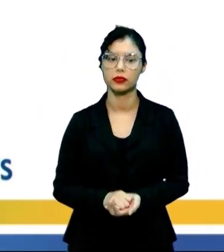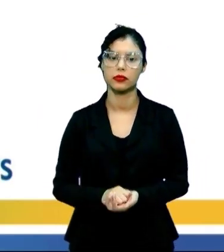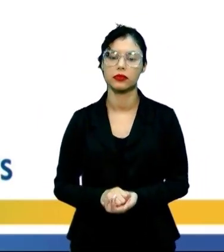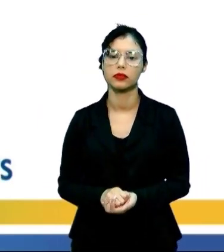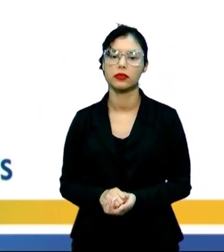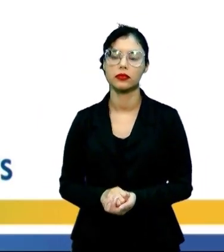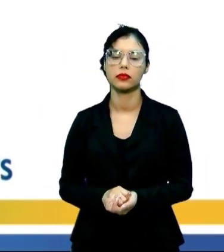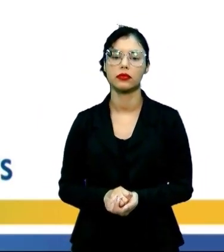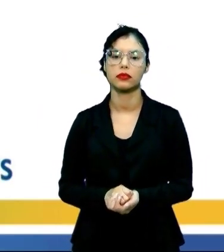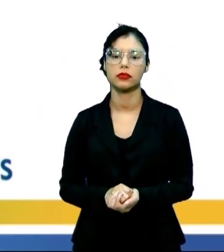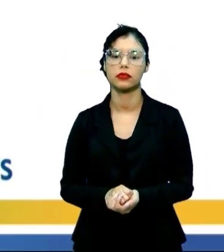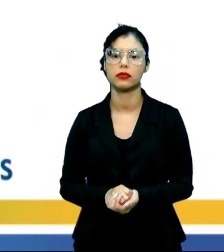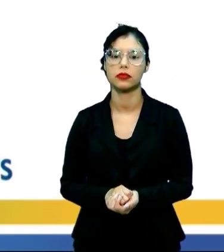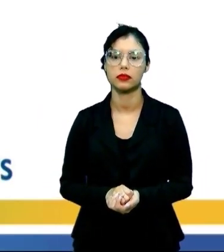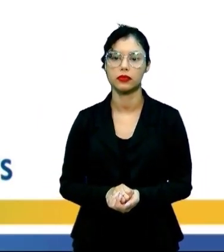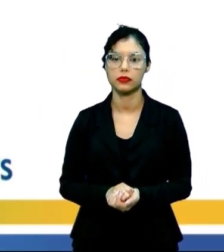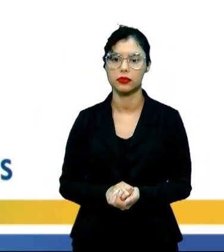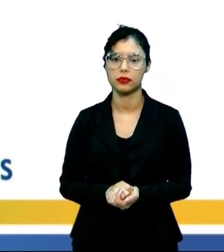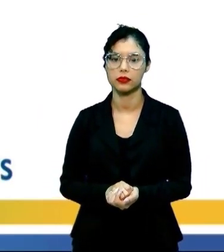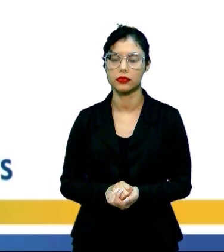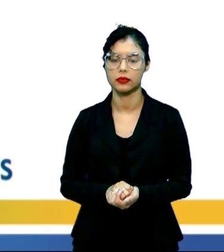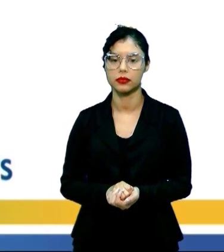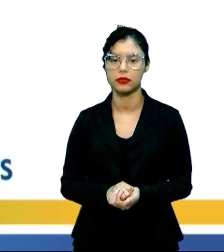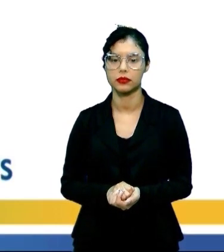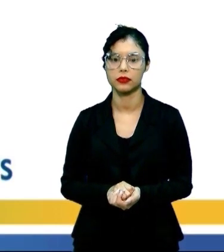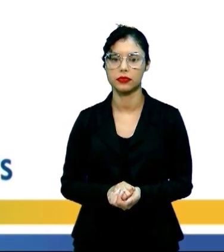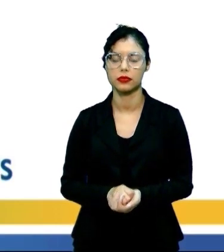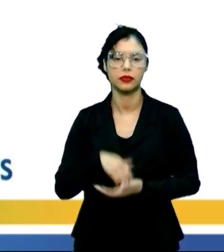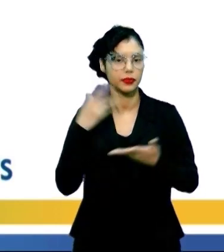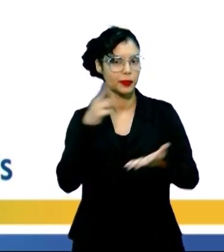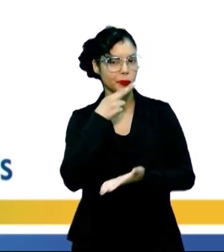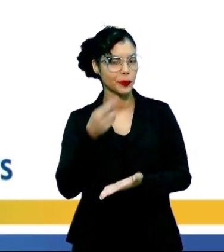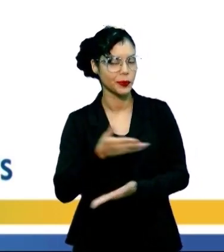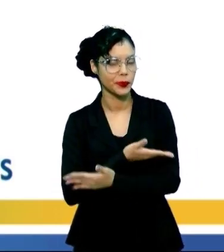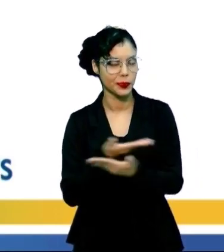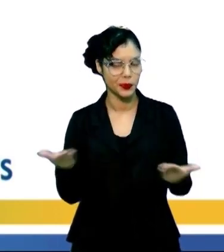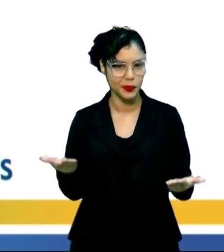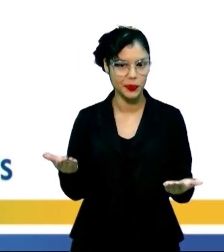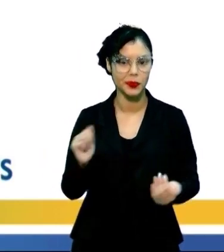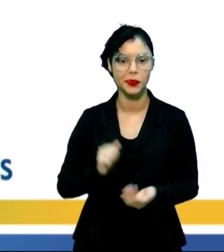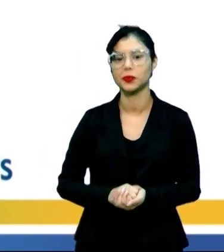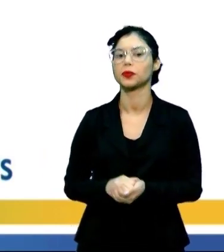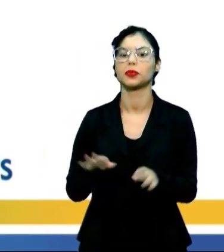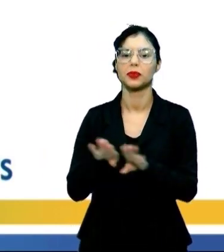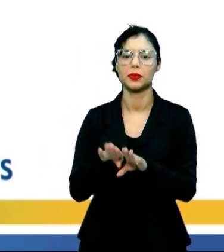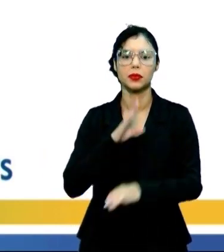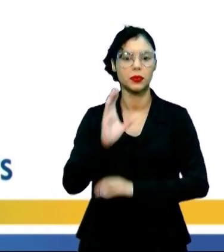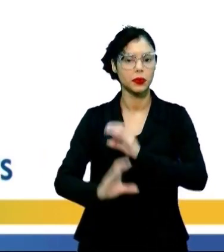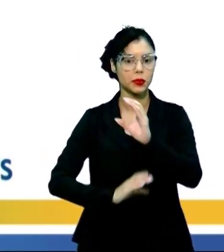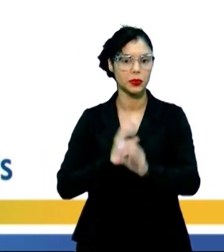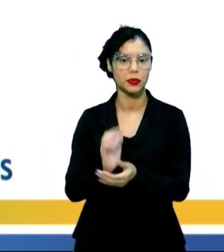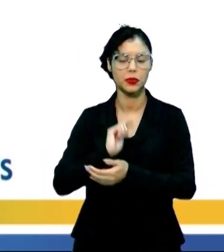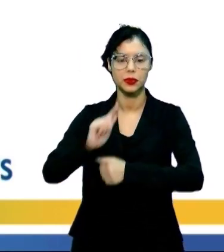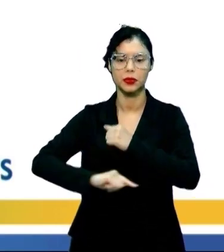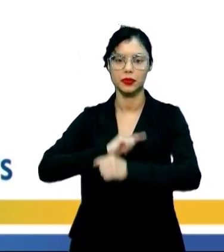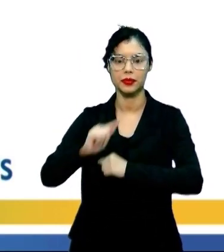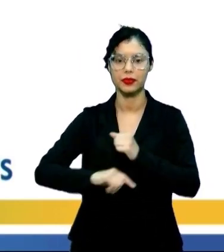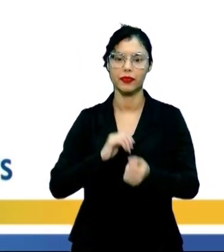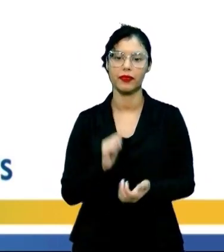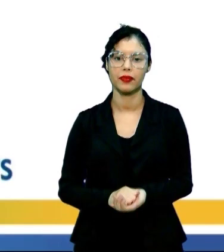outro. Eu acho que eu adiantei. Já dei a resposta para vocês. Consiste na circulação de átomos de